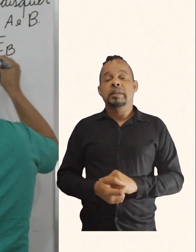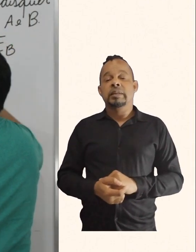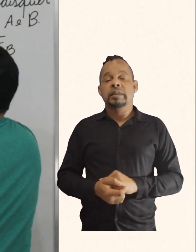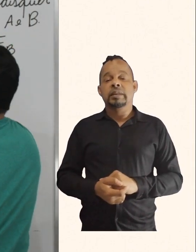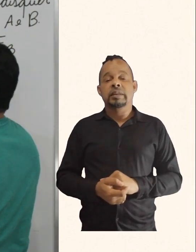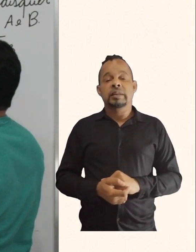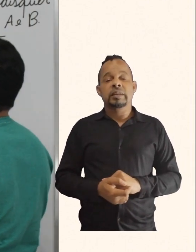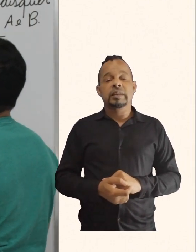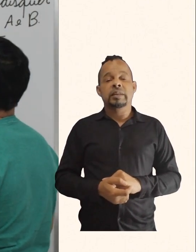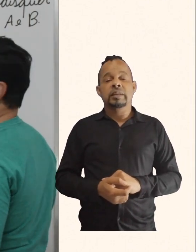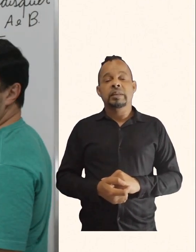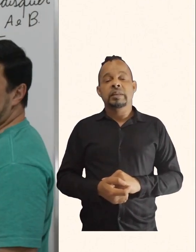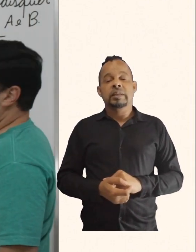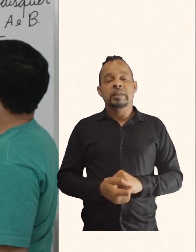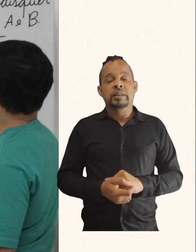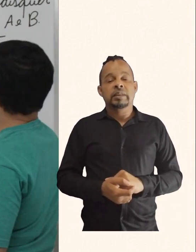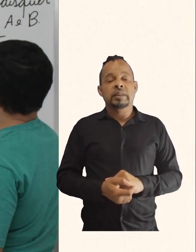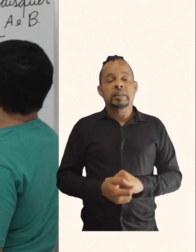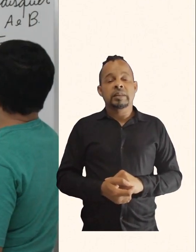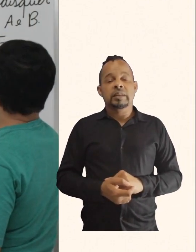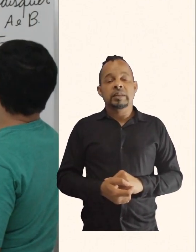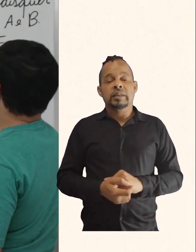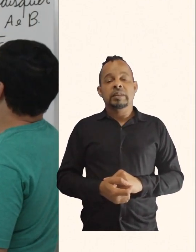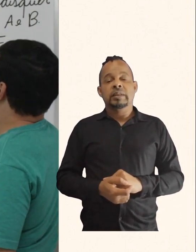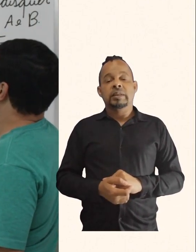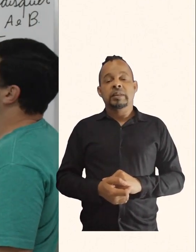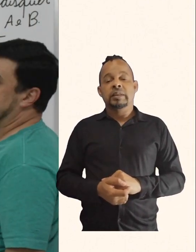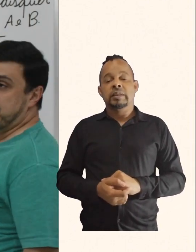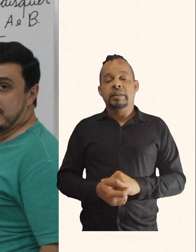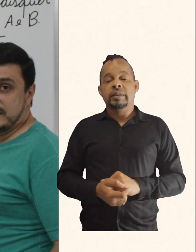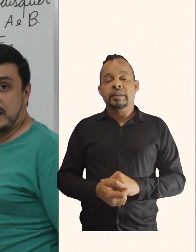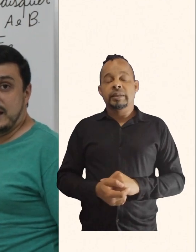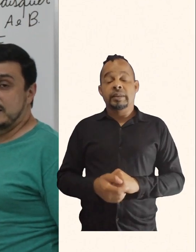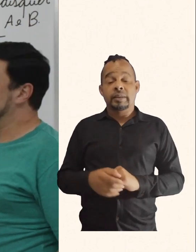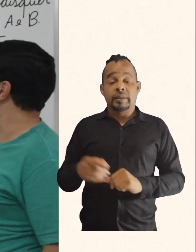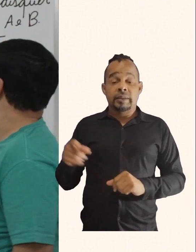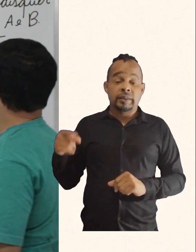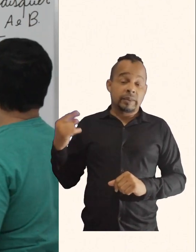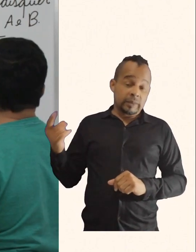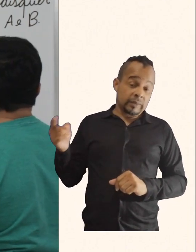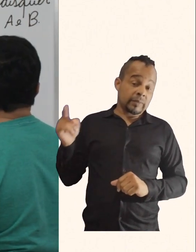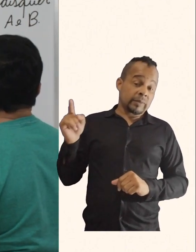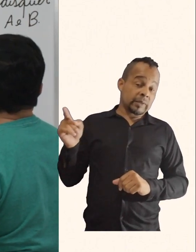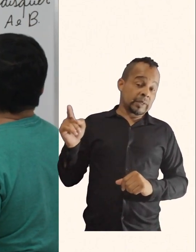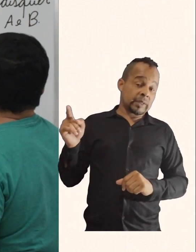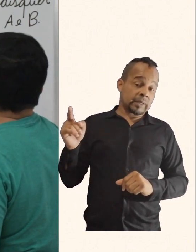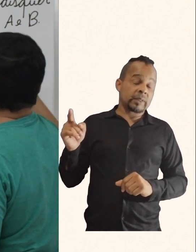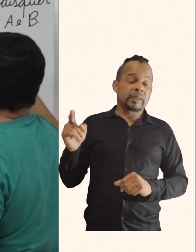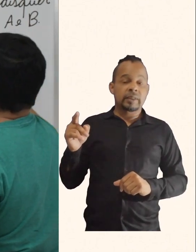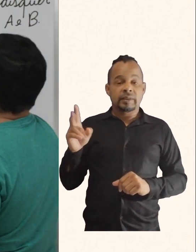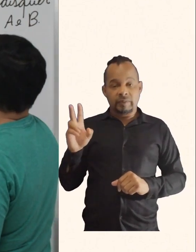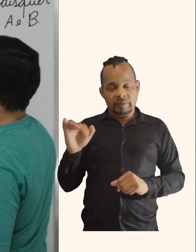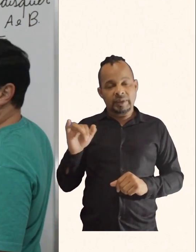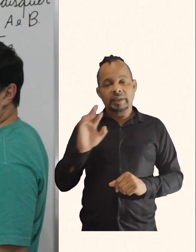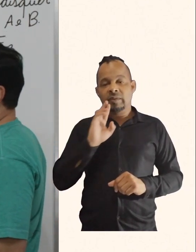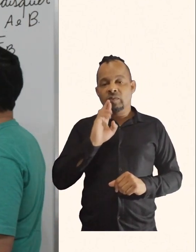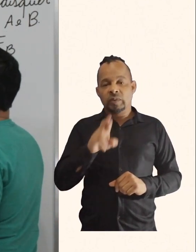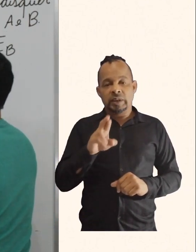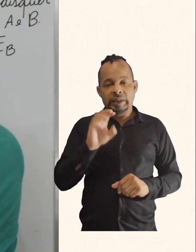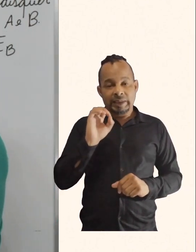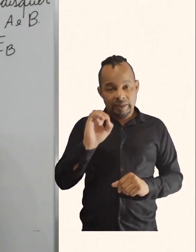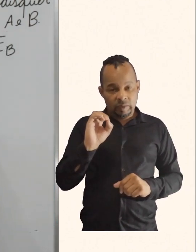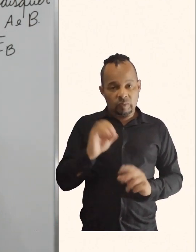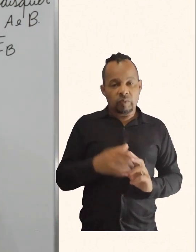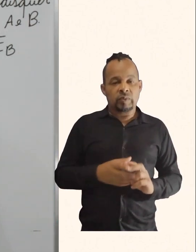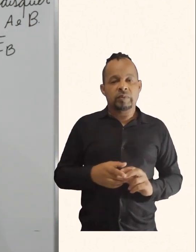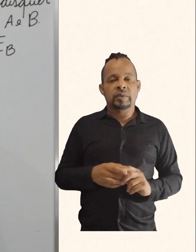EB, se A igual a EB, então EA menos EB, que é ΔE, será zero.